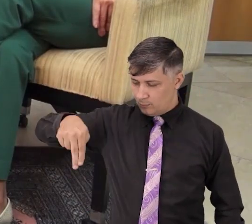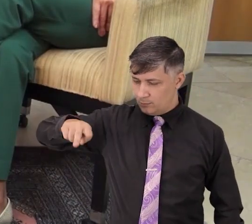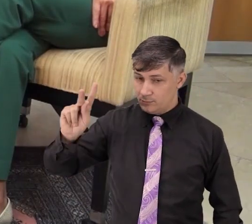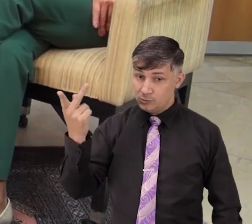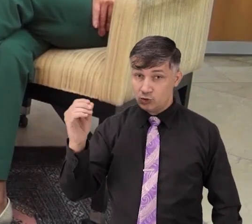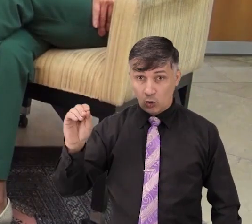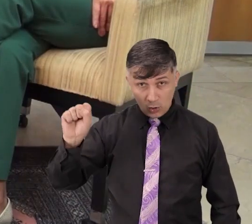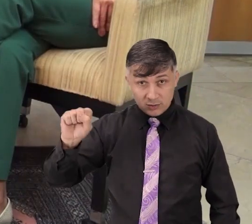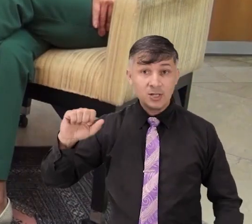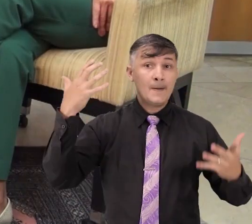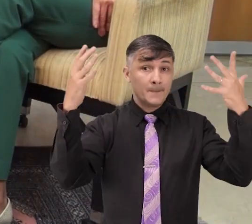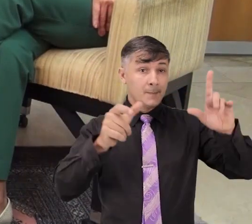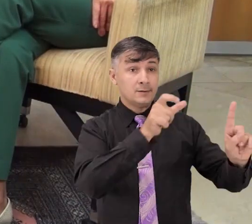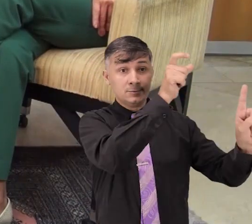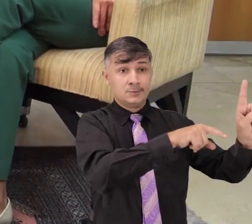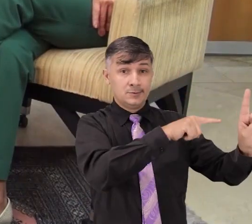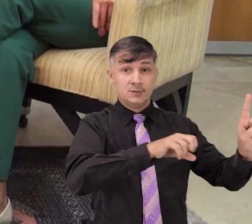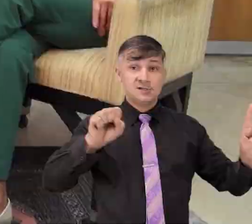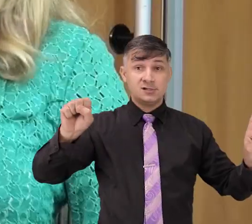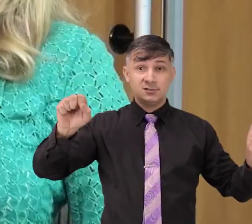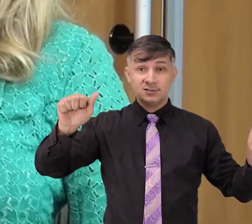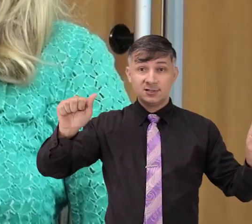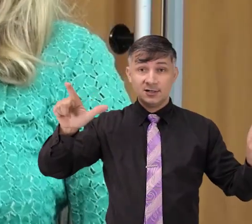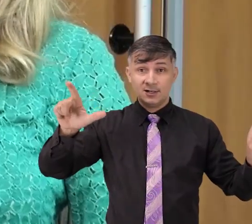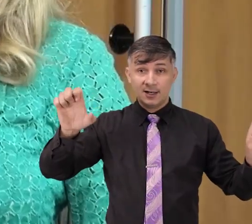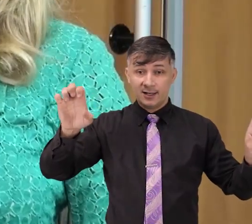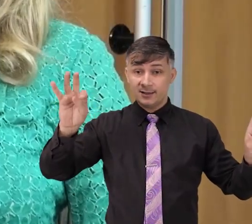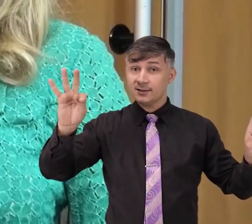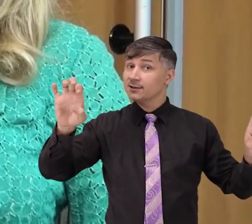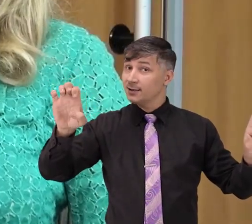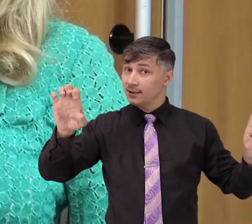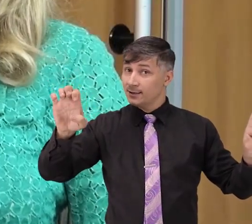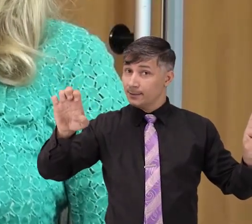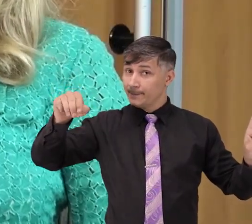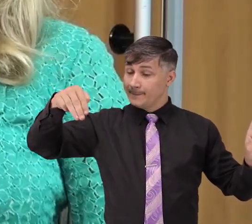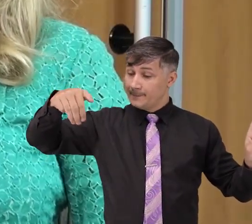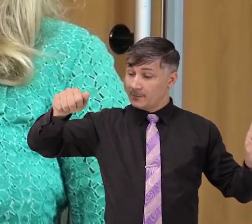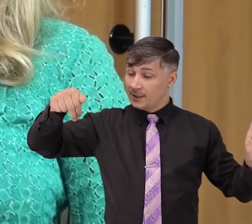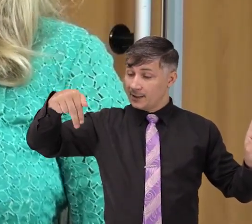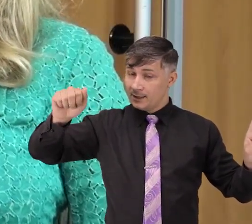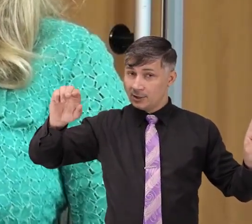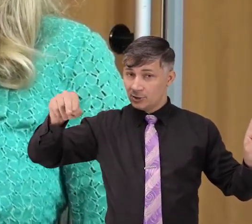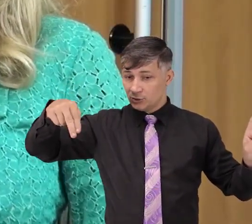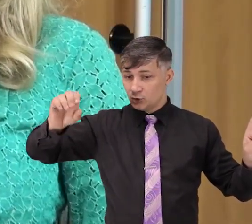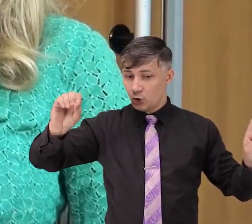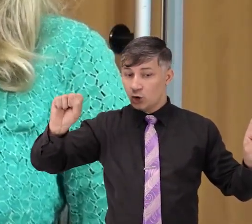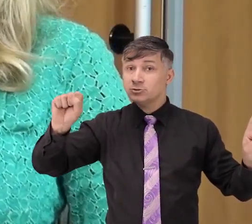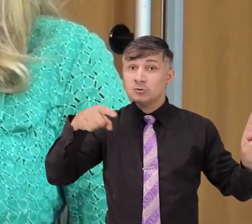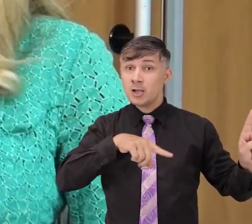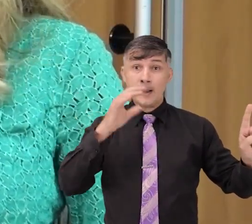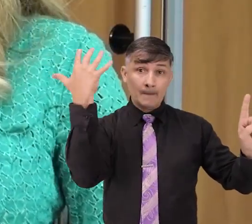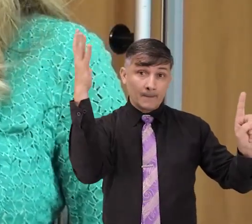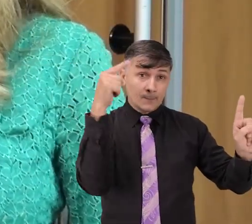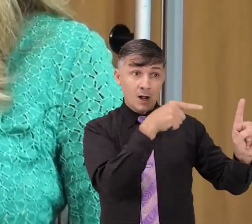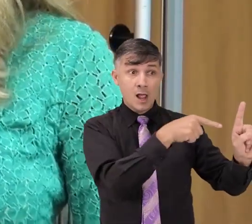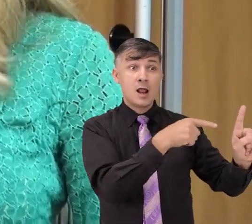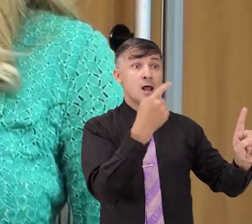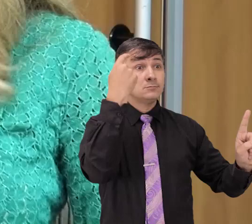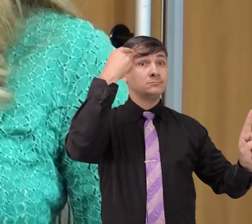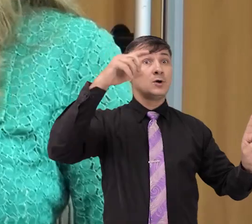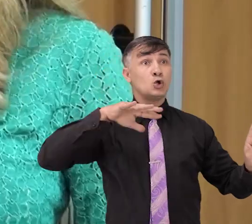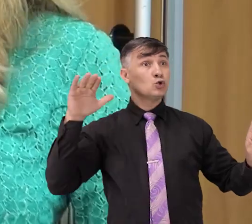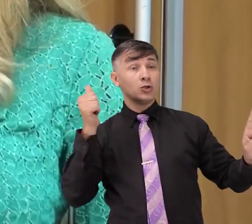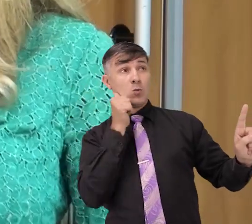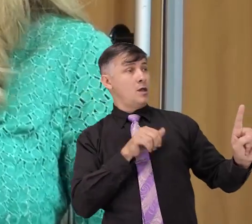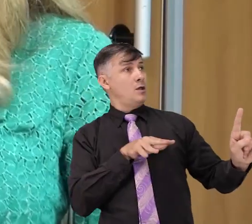Macalós. Maravilhosa. Né? E nessa homenagem a Salete, ele conseguiu ressuscitar todas nós. A